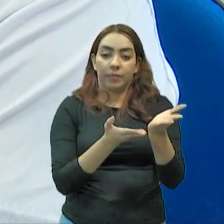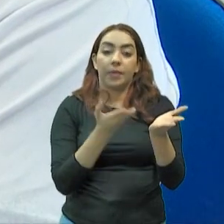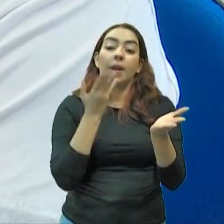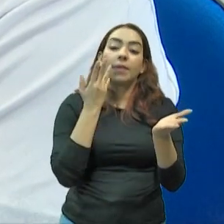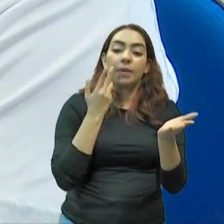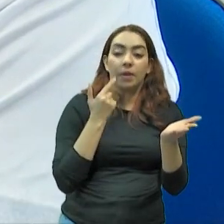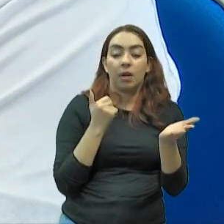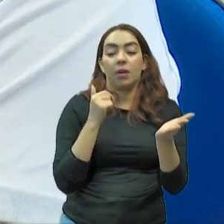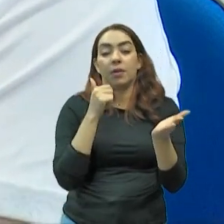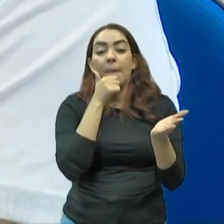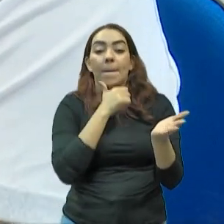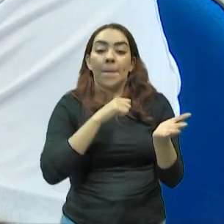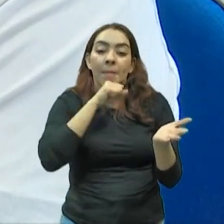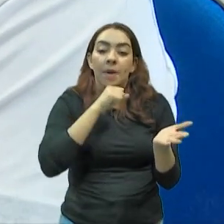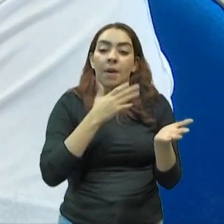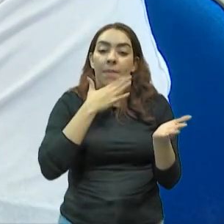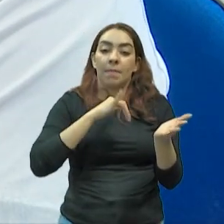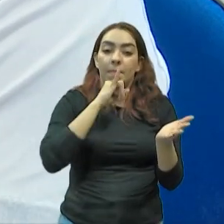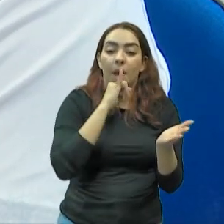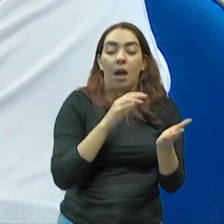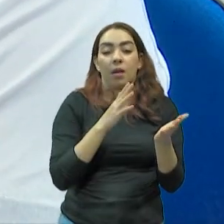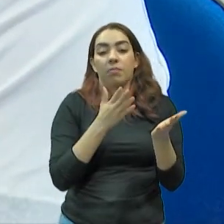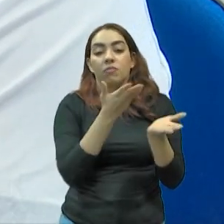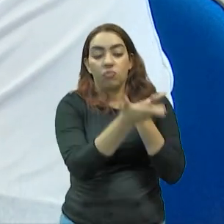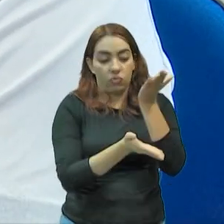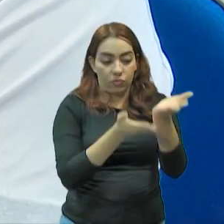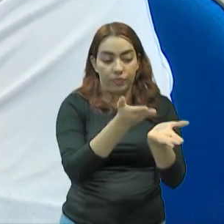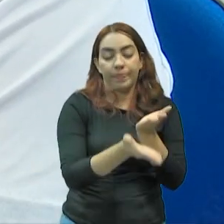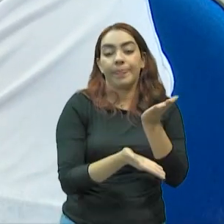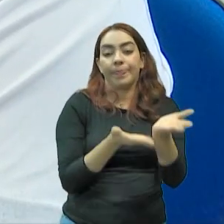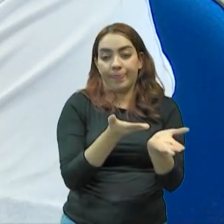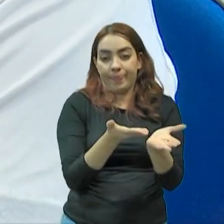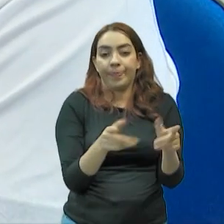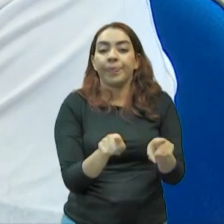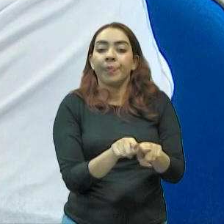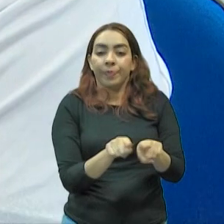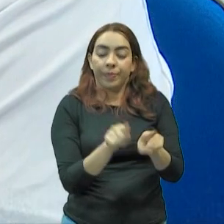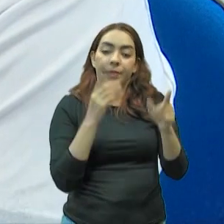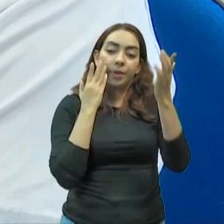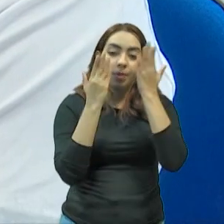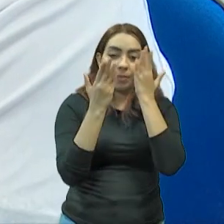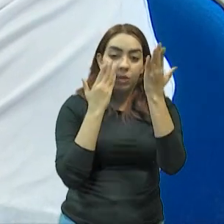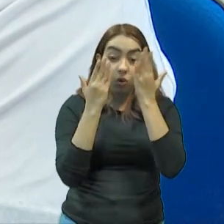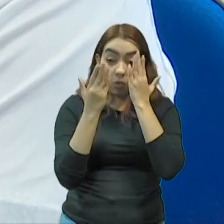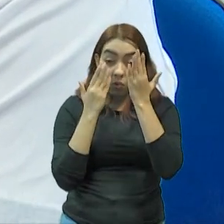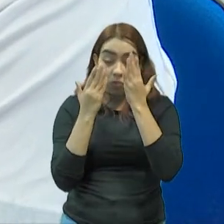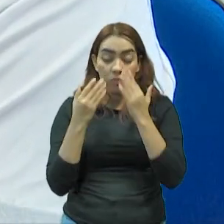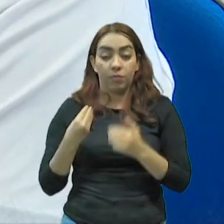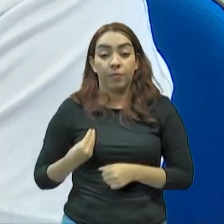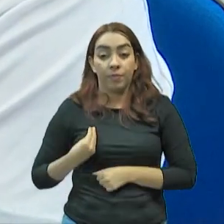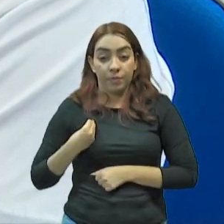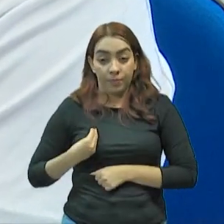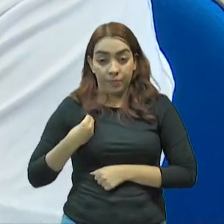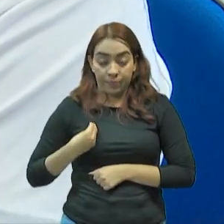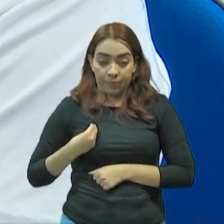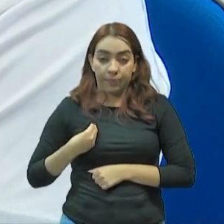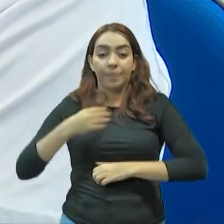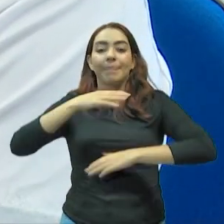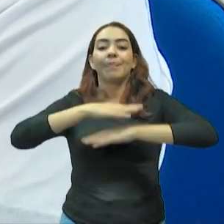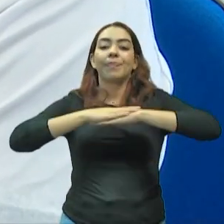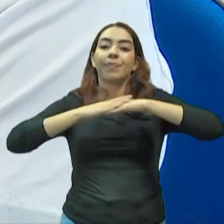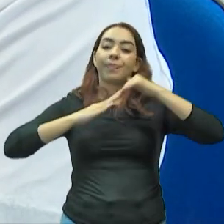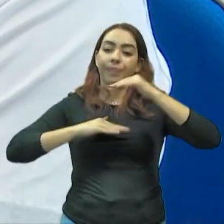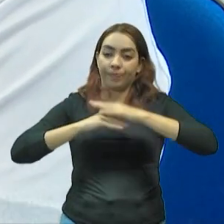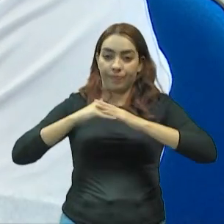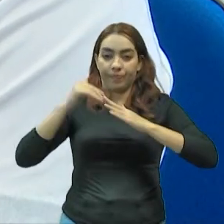responsáveis das crianças eles são atendidos eh por um psicólogo né que é importante que a família Tenha também